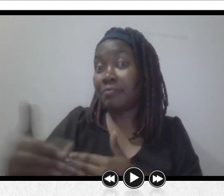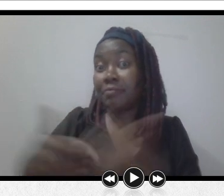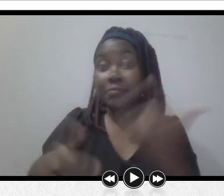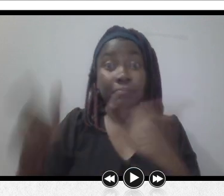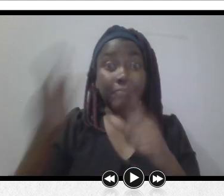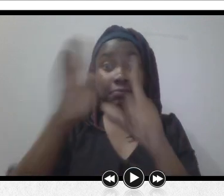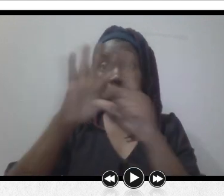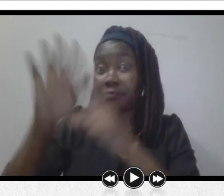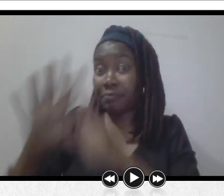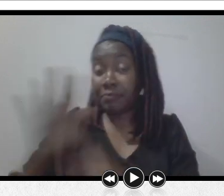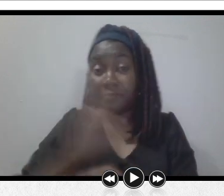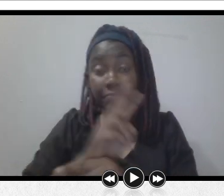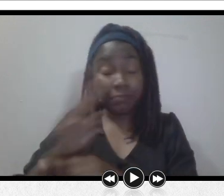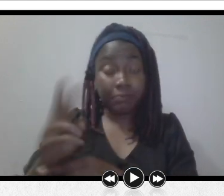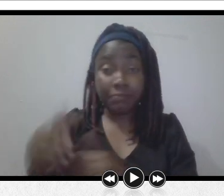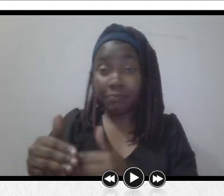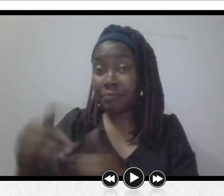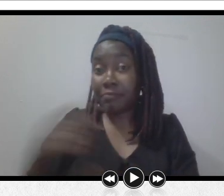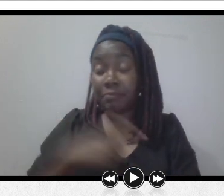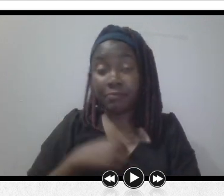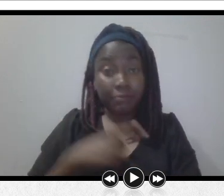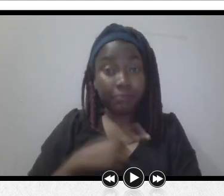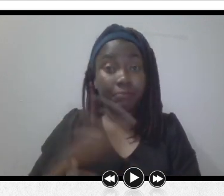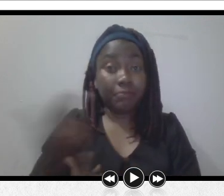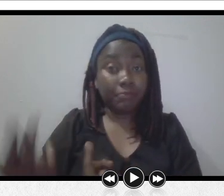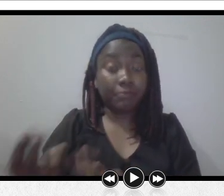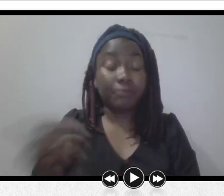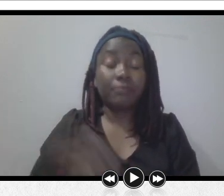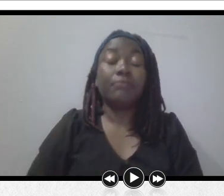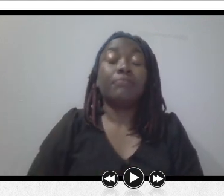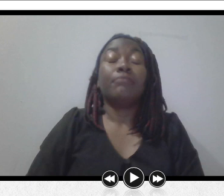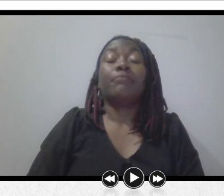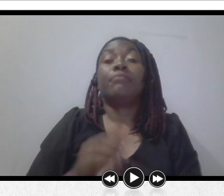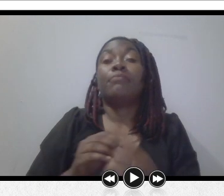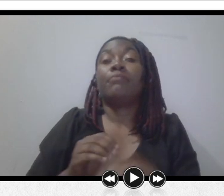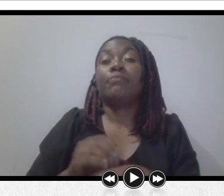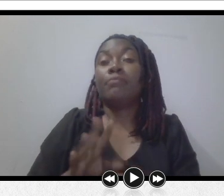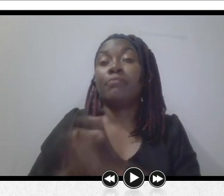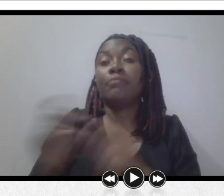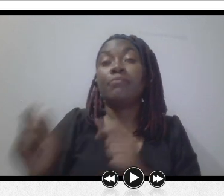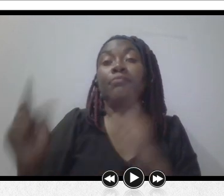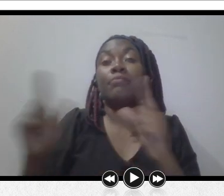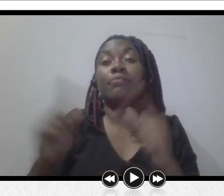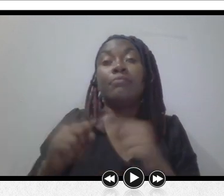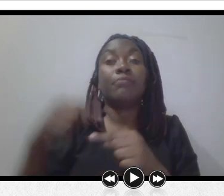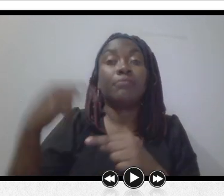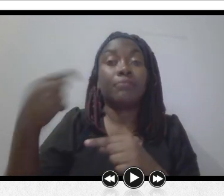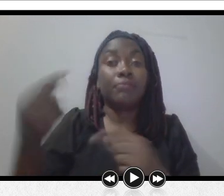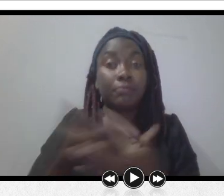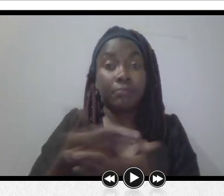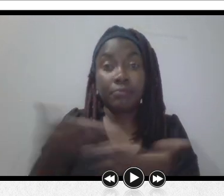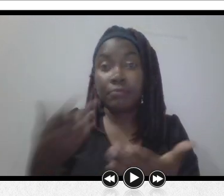outros setores regulados passaram a ter agências reguladoras também. Tanto é que eu trago aqui no slide, na sequência para os senhores,